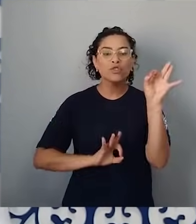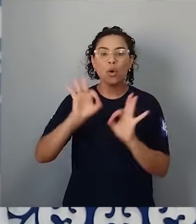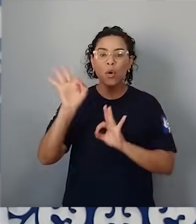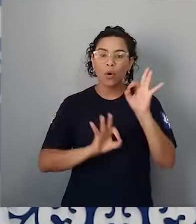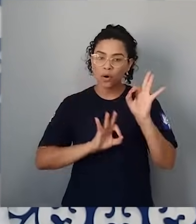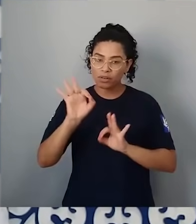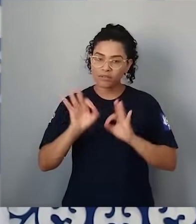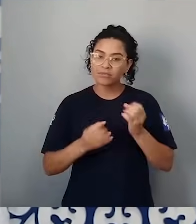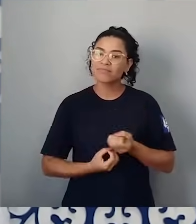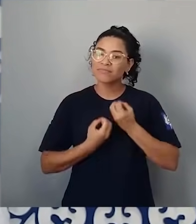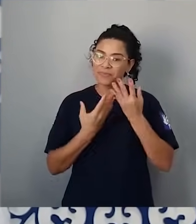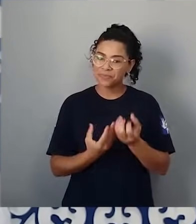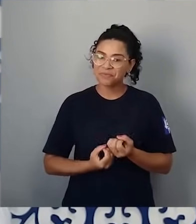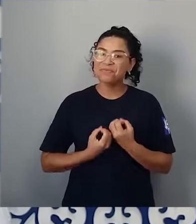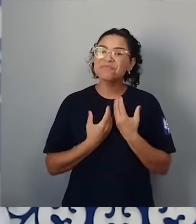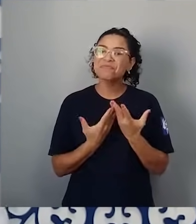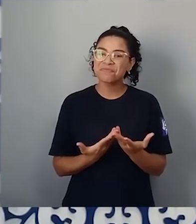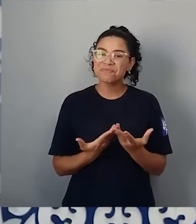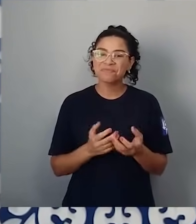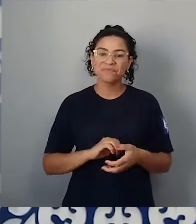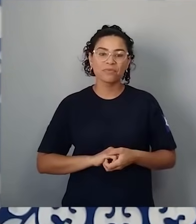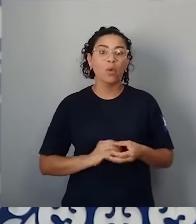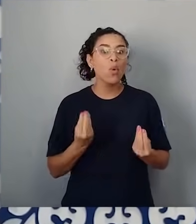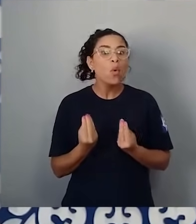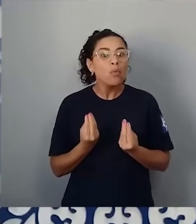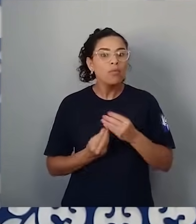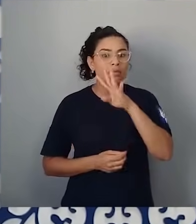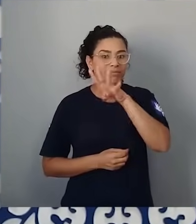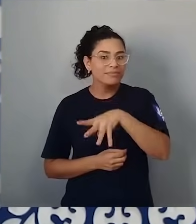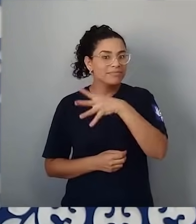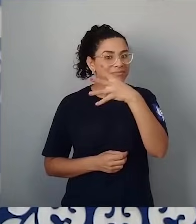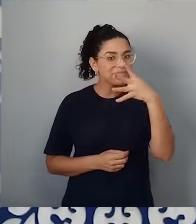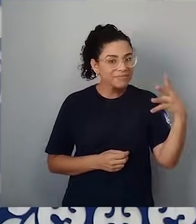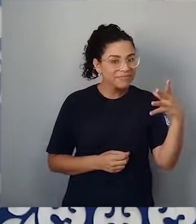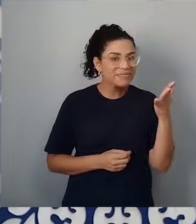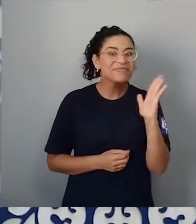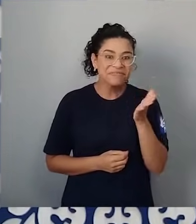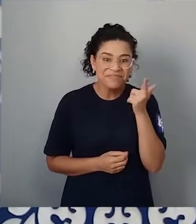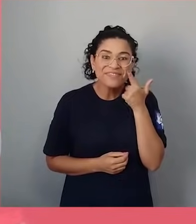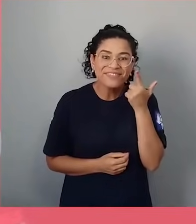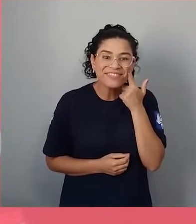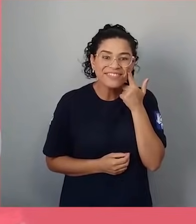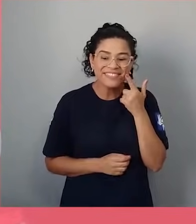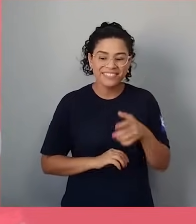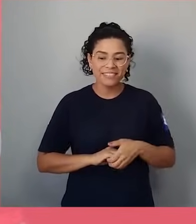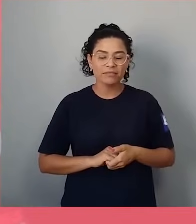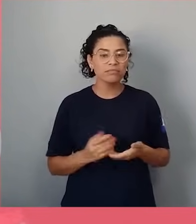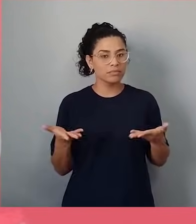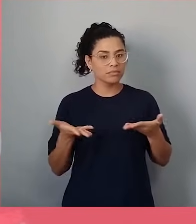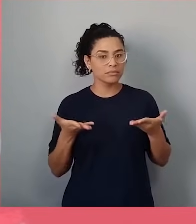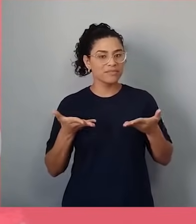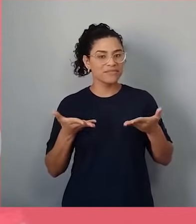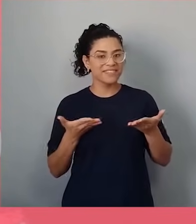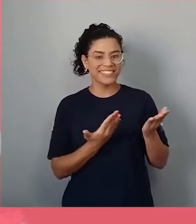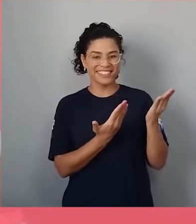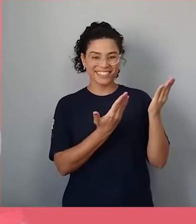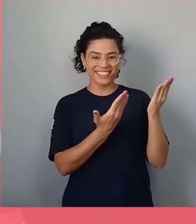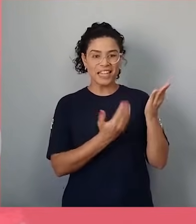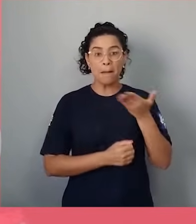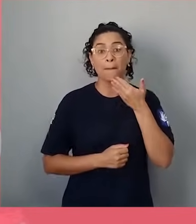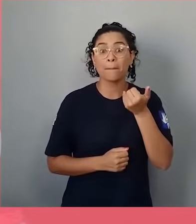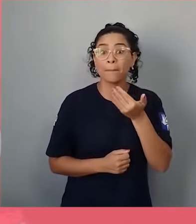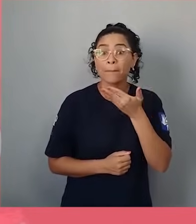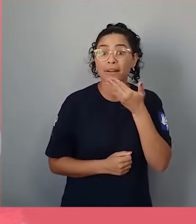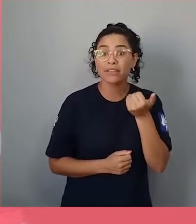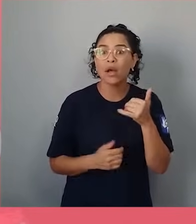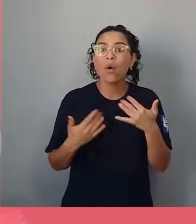organizar todas as informações. Com um gráfico. Quem aí já viu um gráfico? E agora? Ficou mais fácil de ver qual